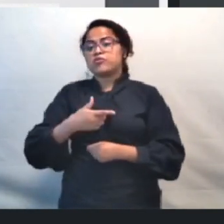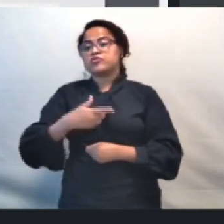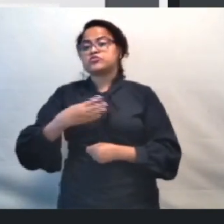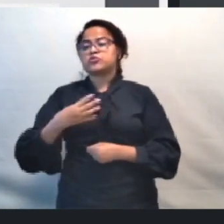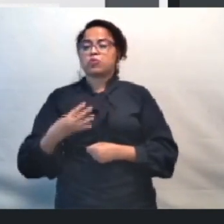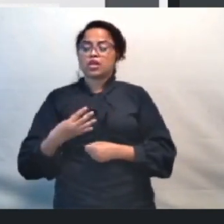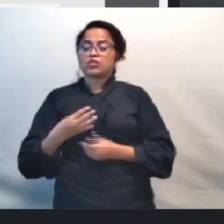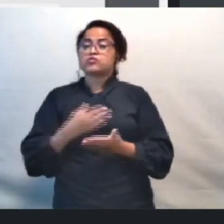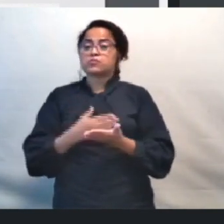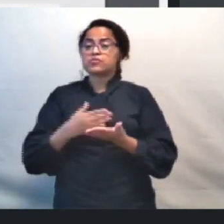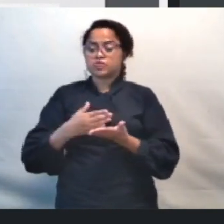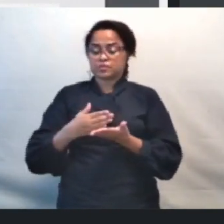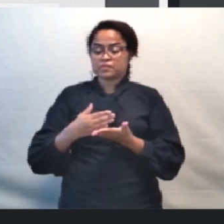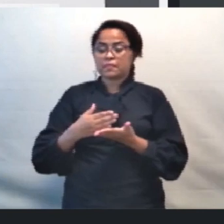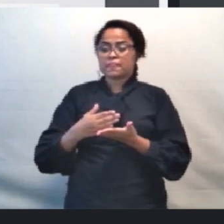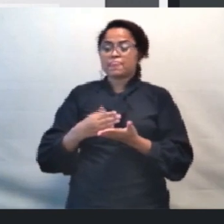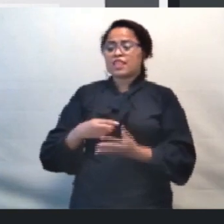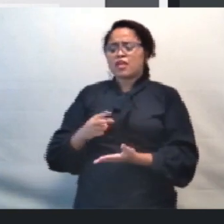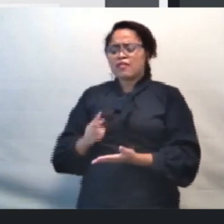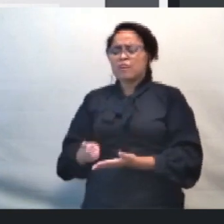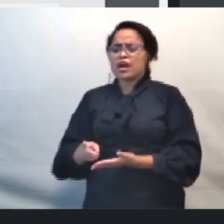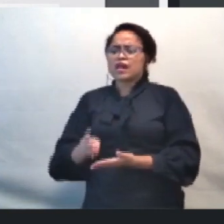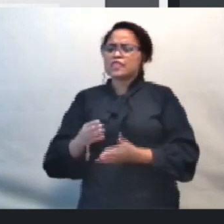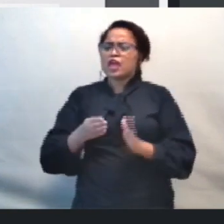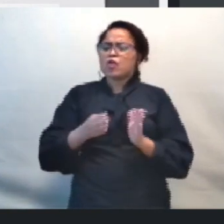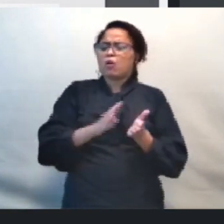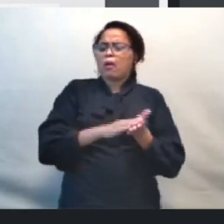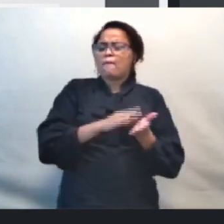uma pauta limpa, em dia,